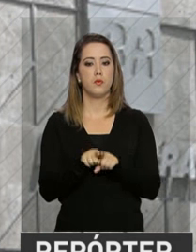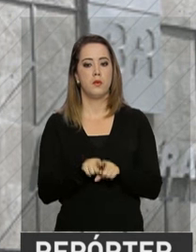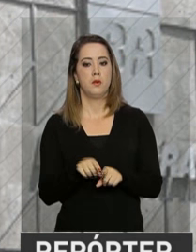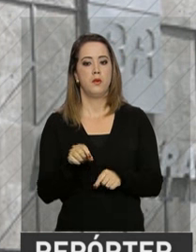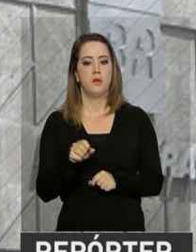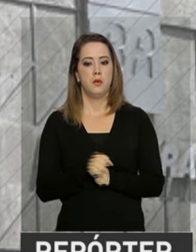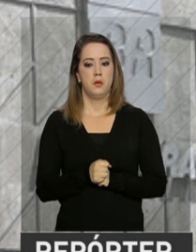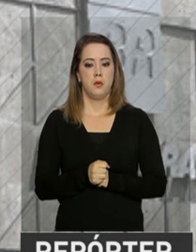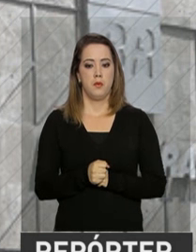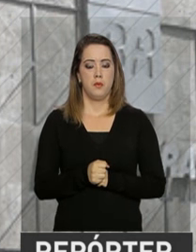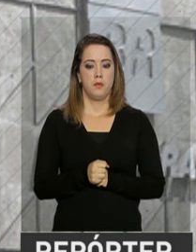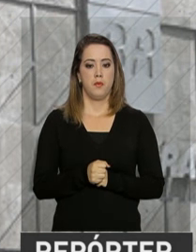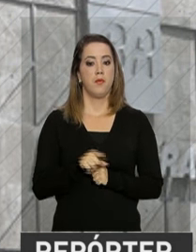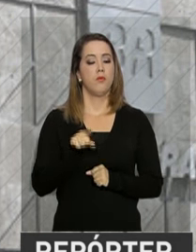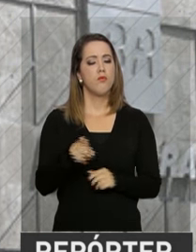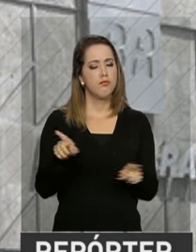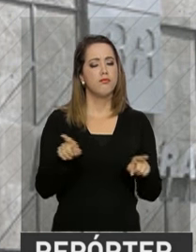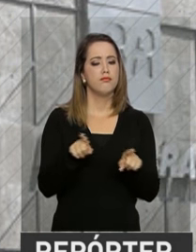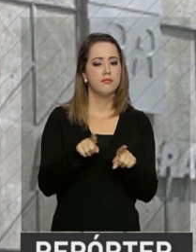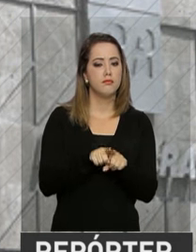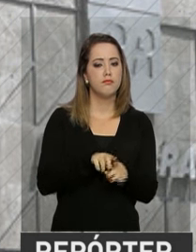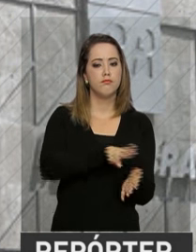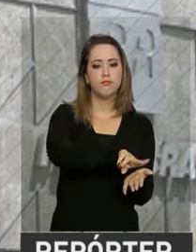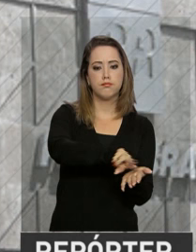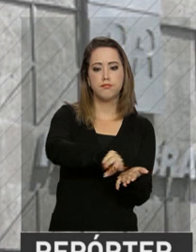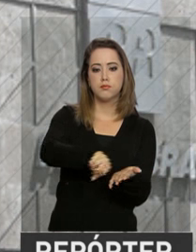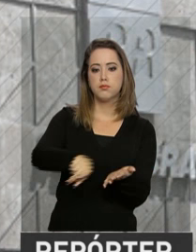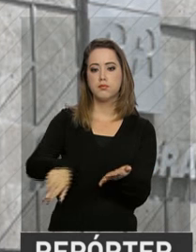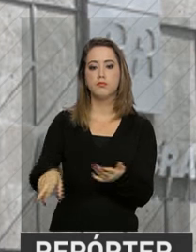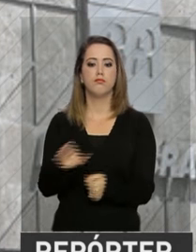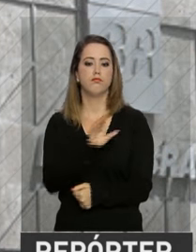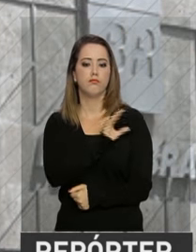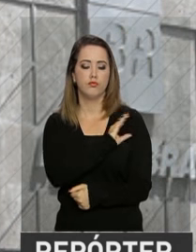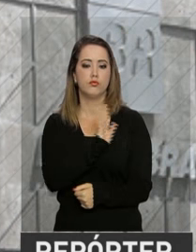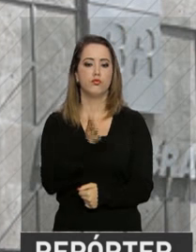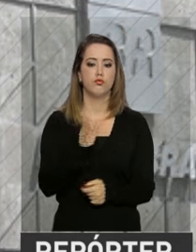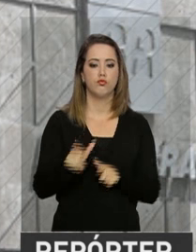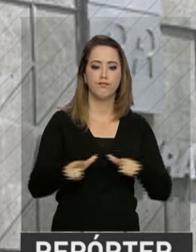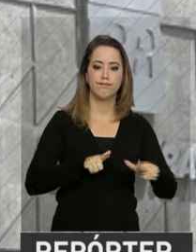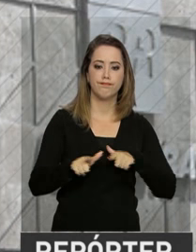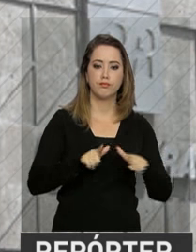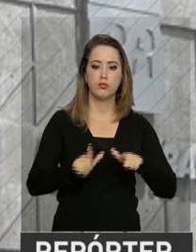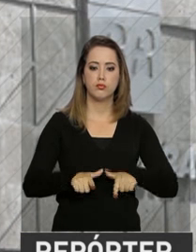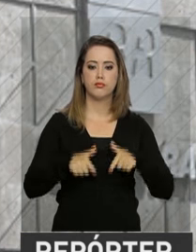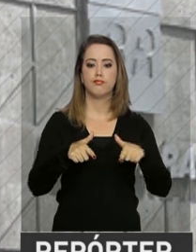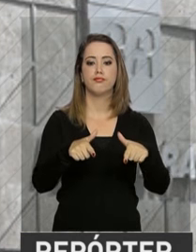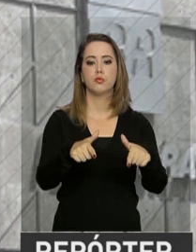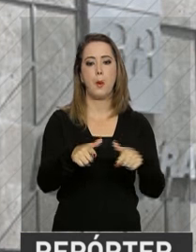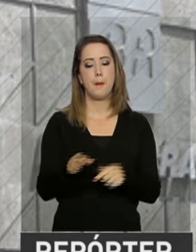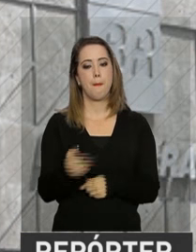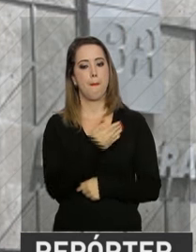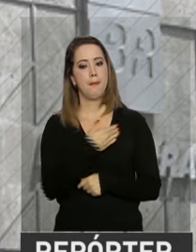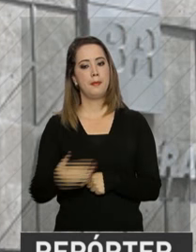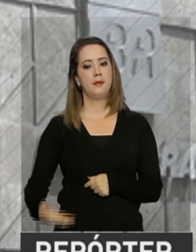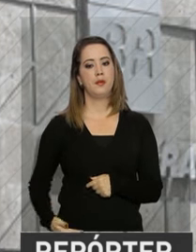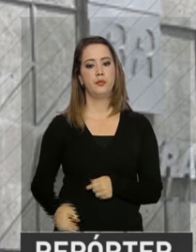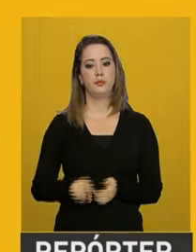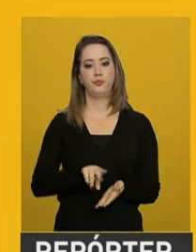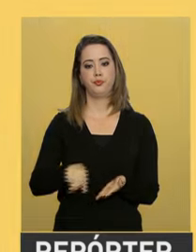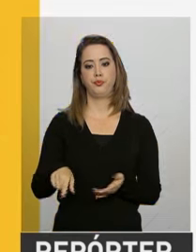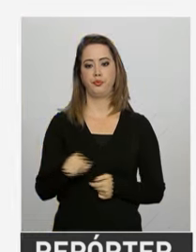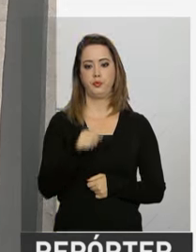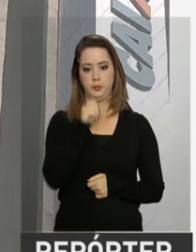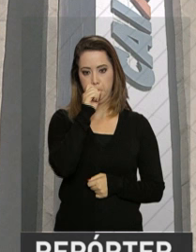Assessoria Financeira. Ele também é presidente do Conselho de Administração da MBIF Bovespa desde março de